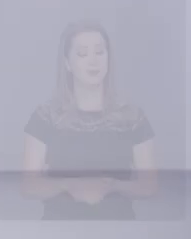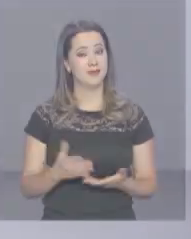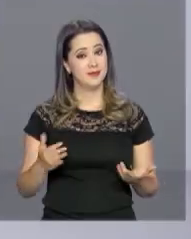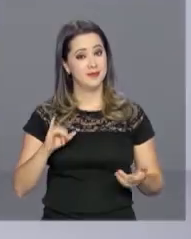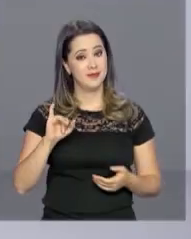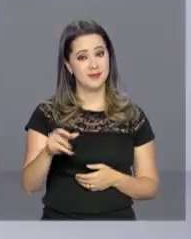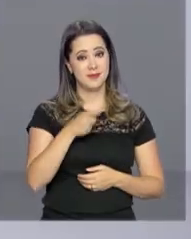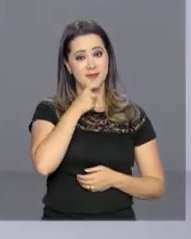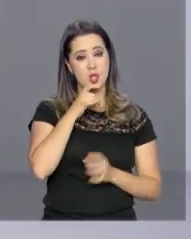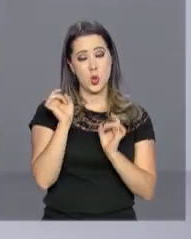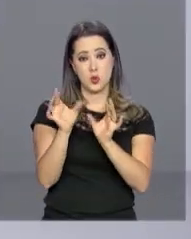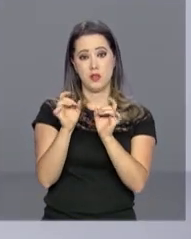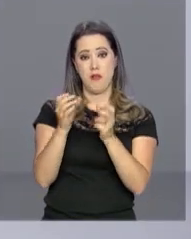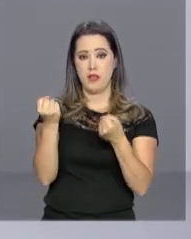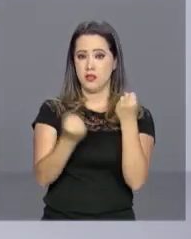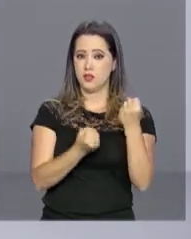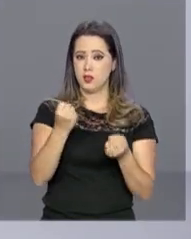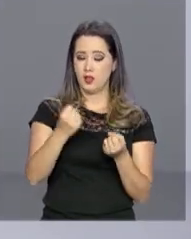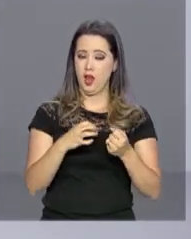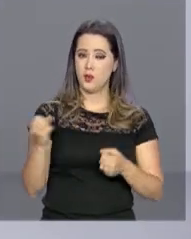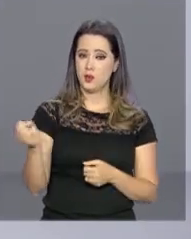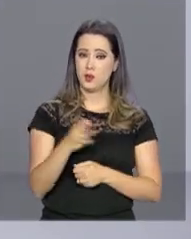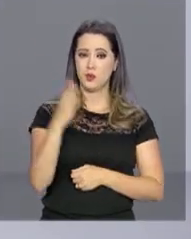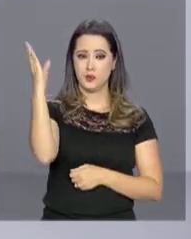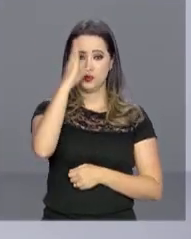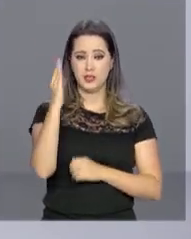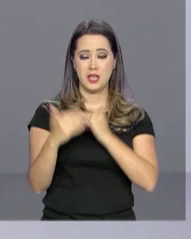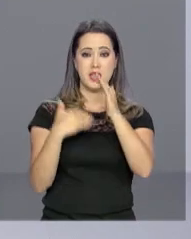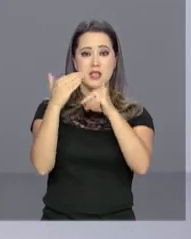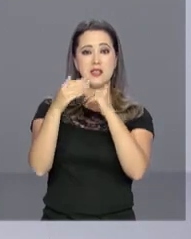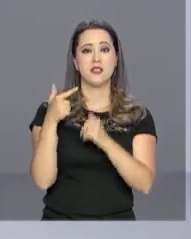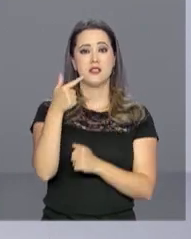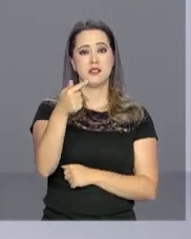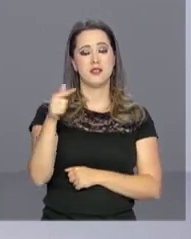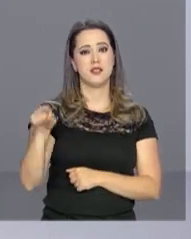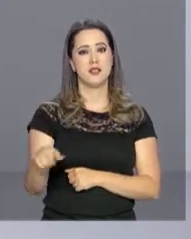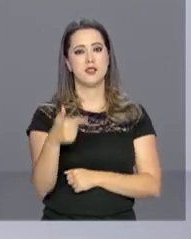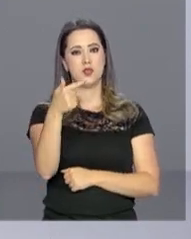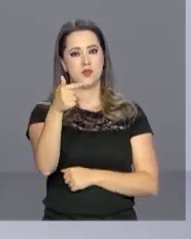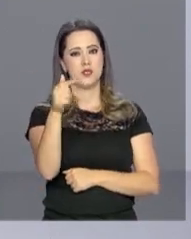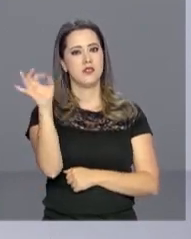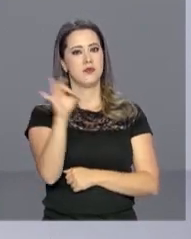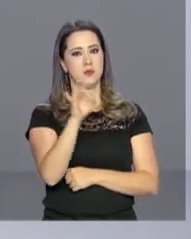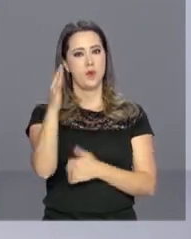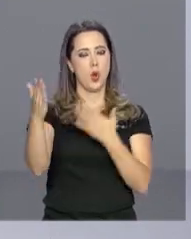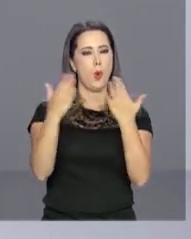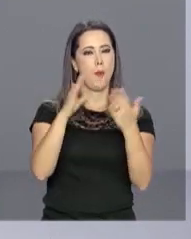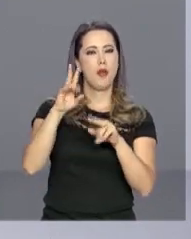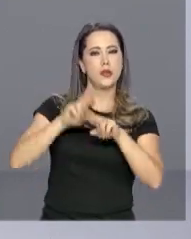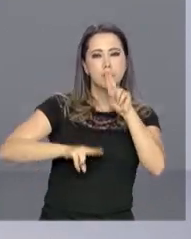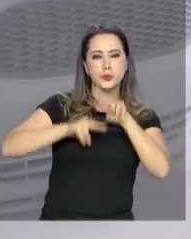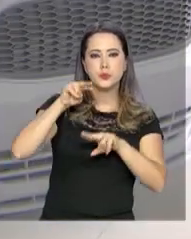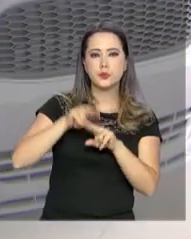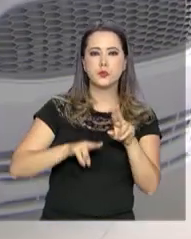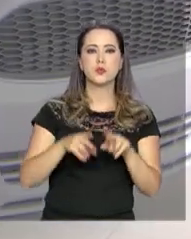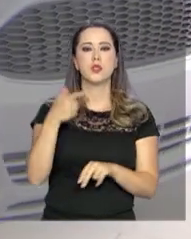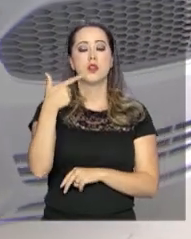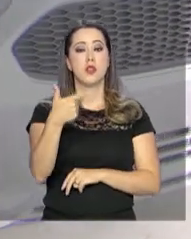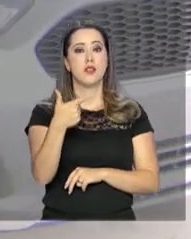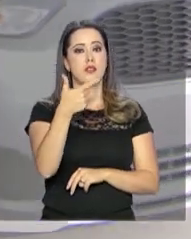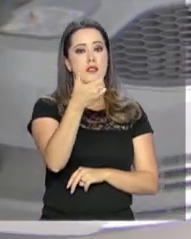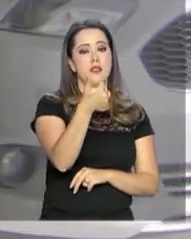Em julho, a venda de veículos novos no Brasil cresceu 7,7% em comparação a junho. Foram